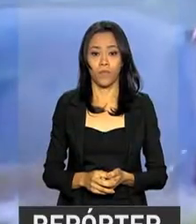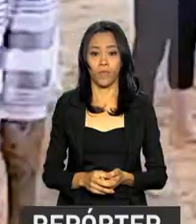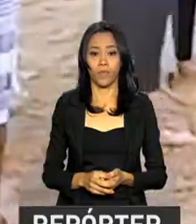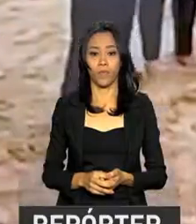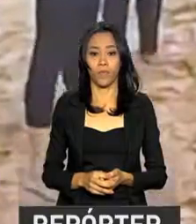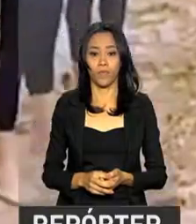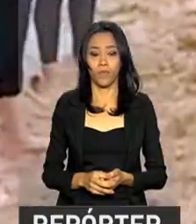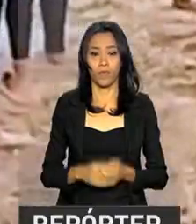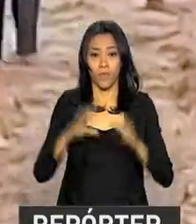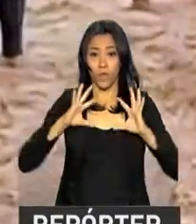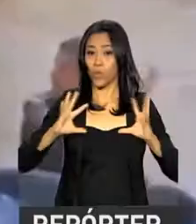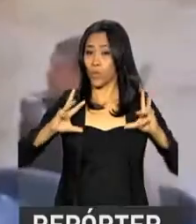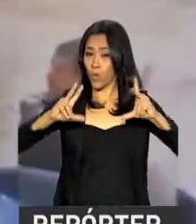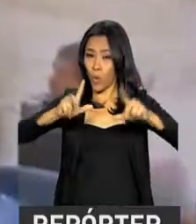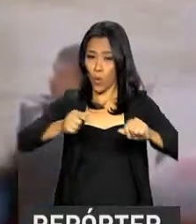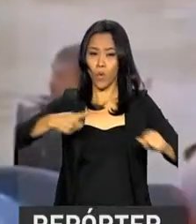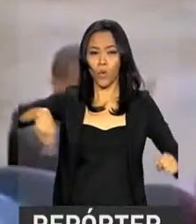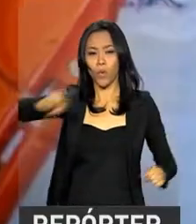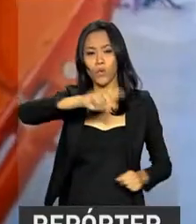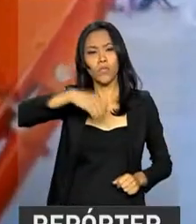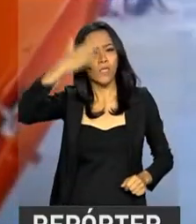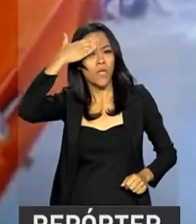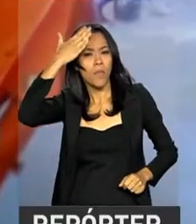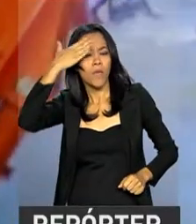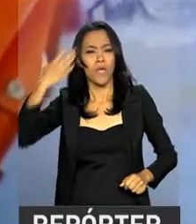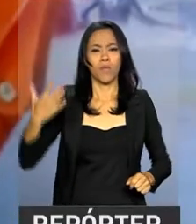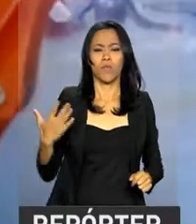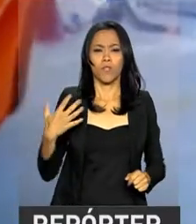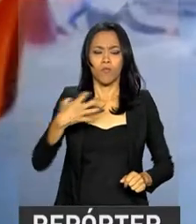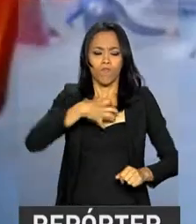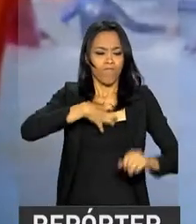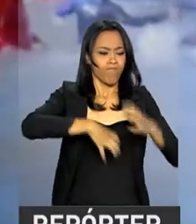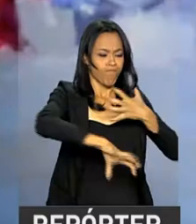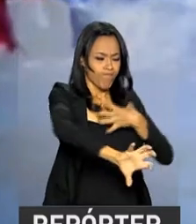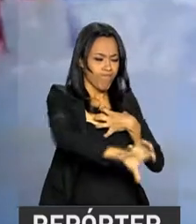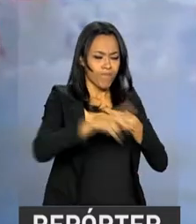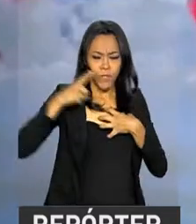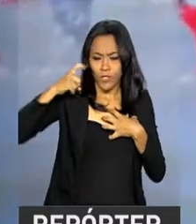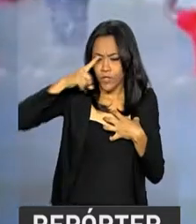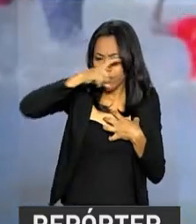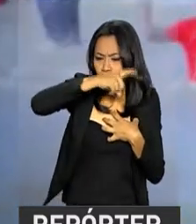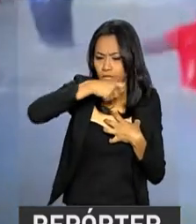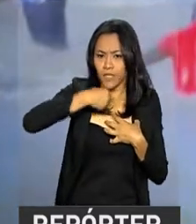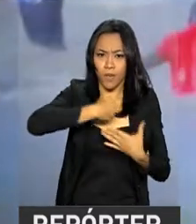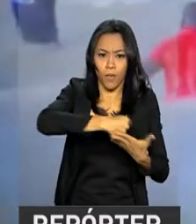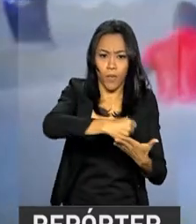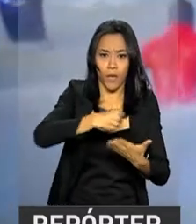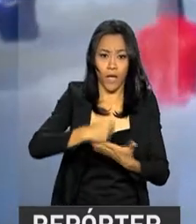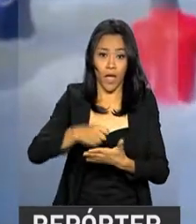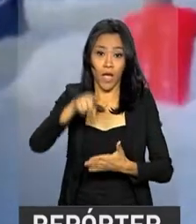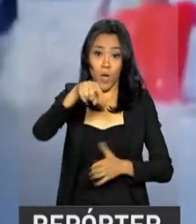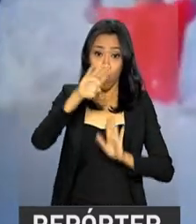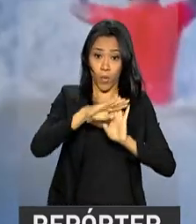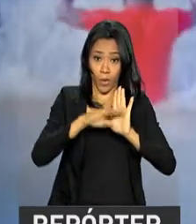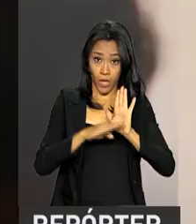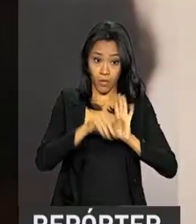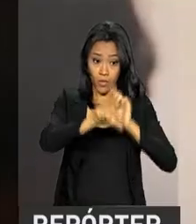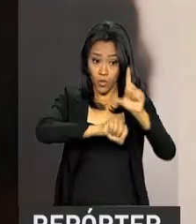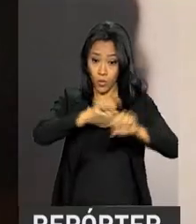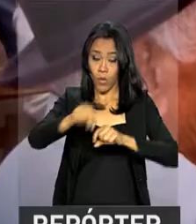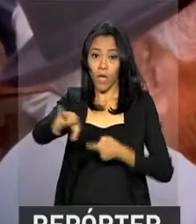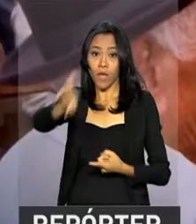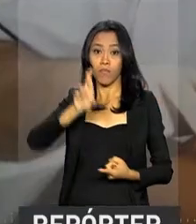todos nós conhecemos a solidariedade dos brasileiros nas horas difíceis o programa vai escolher oito